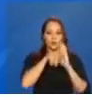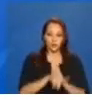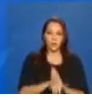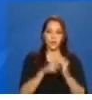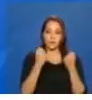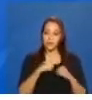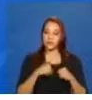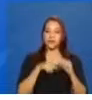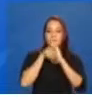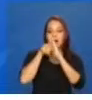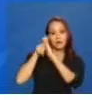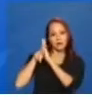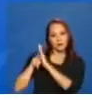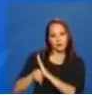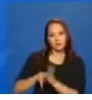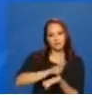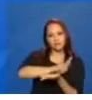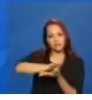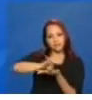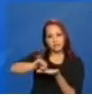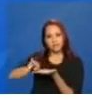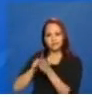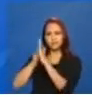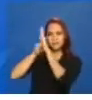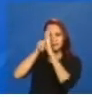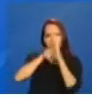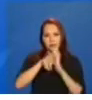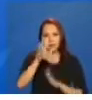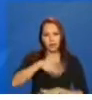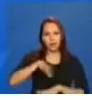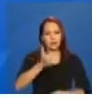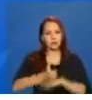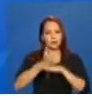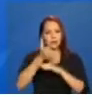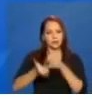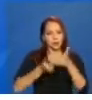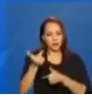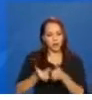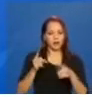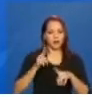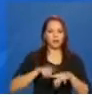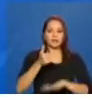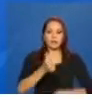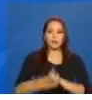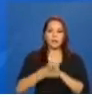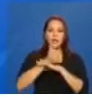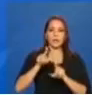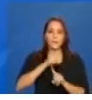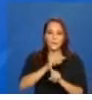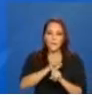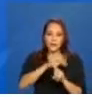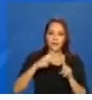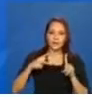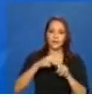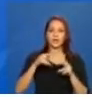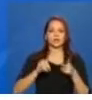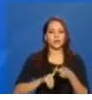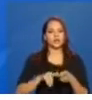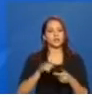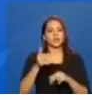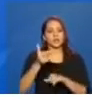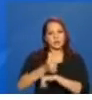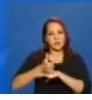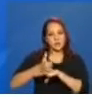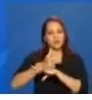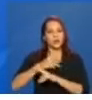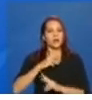que analisar várias bases da Secretaria do Trabalho, Secretaria da Previdência, Secretaria da Receita.